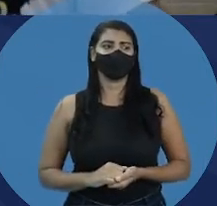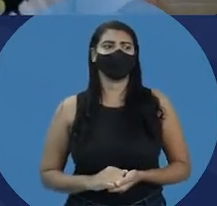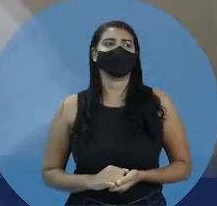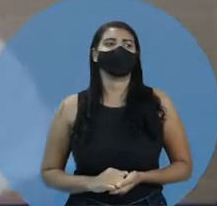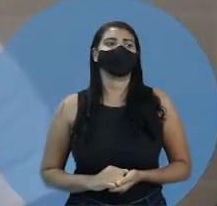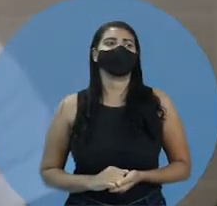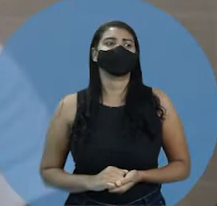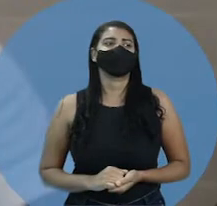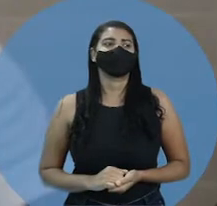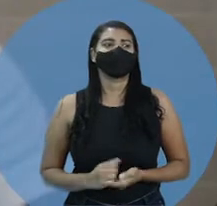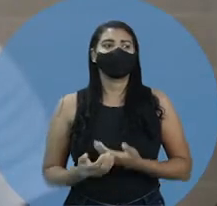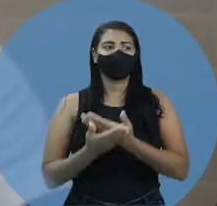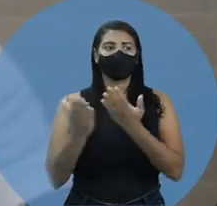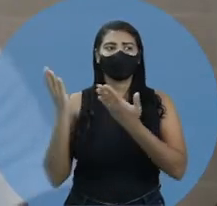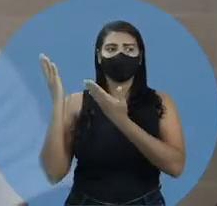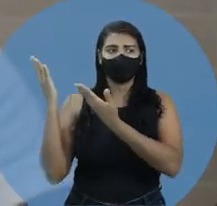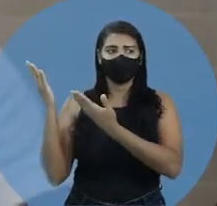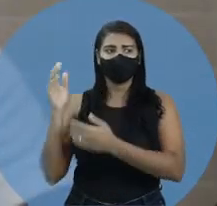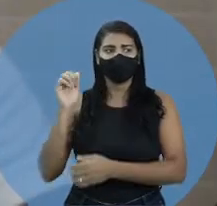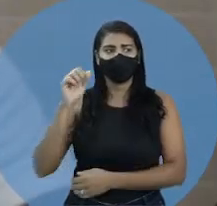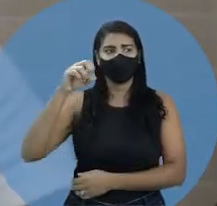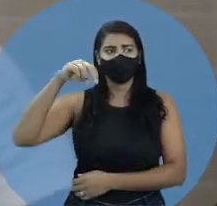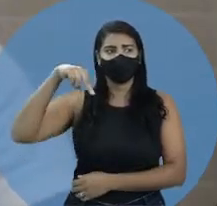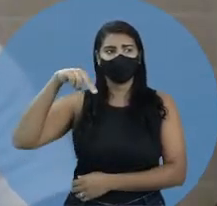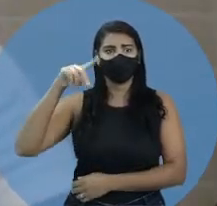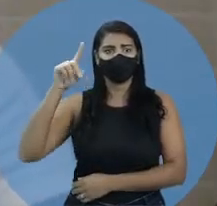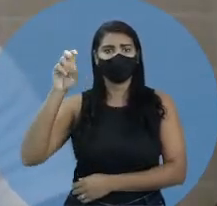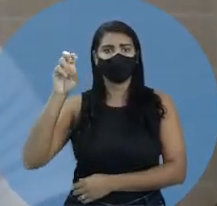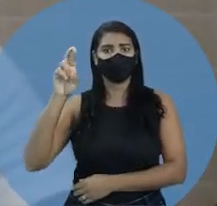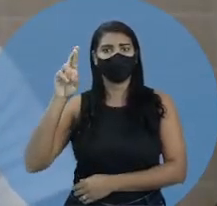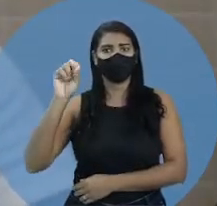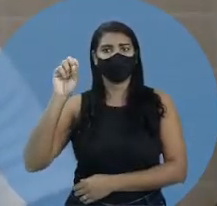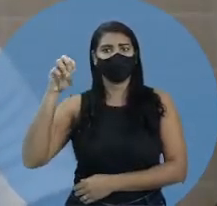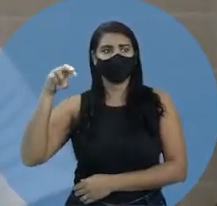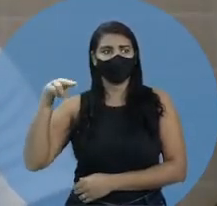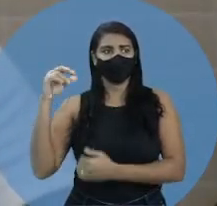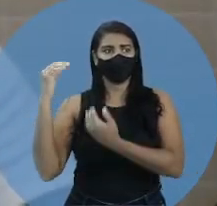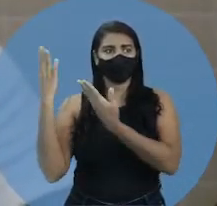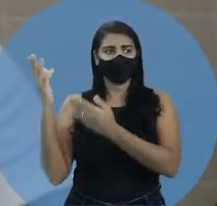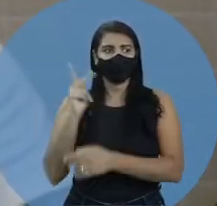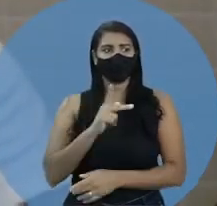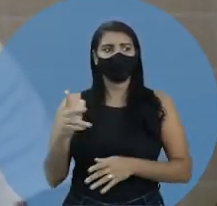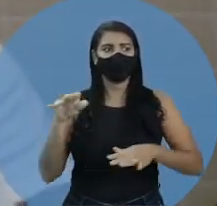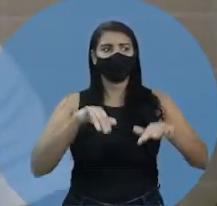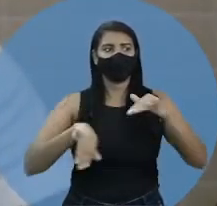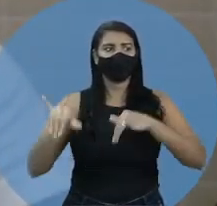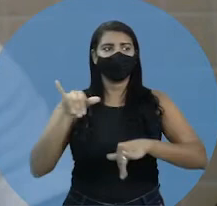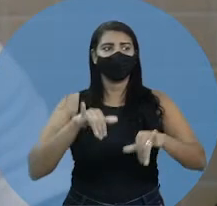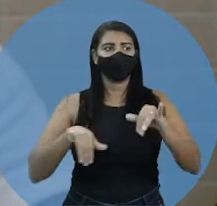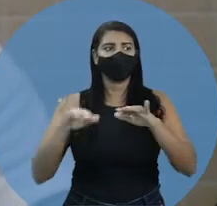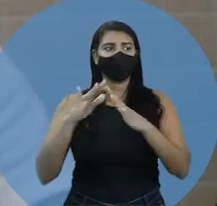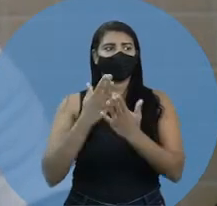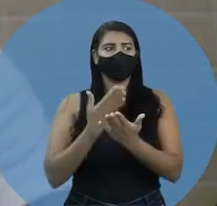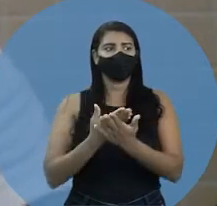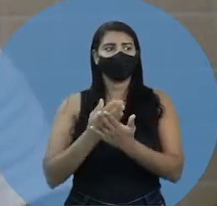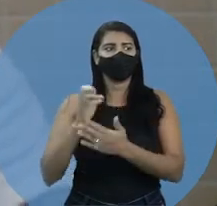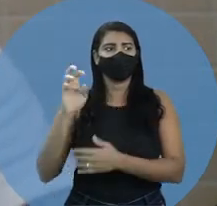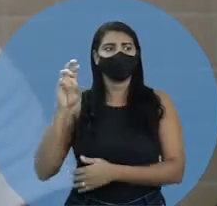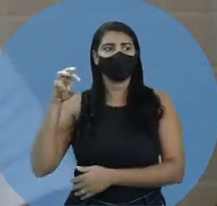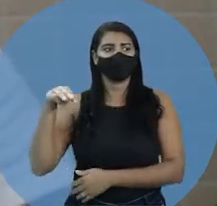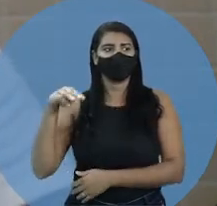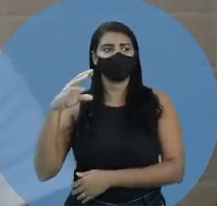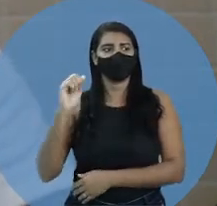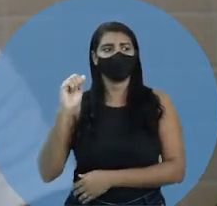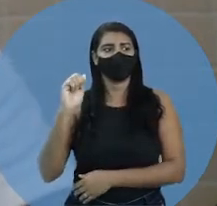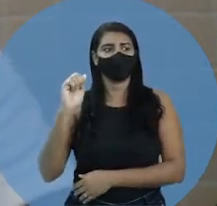Olá, meu nome é Anderson Irineu Soares Silva, sou professor de Química da EREM Escritor Paulo Cavalcante e